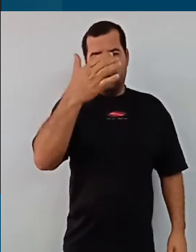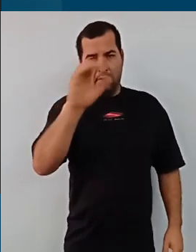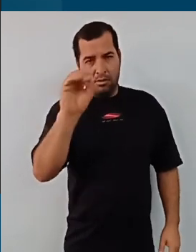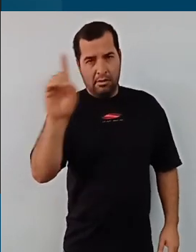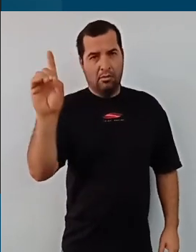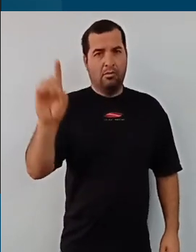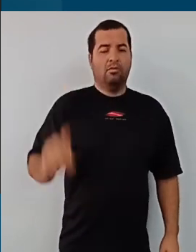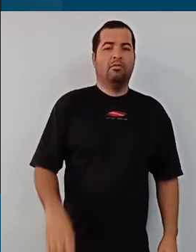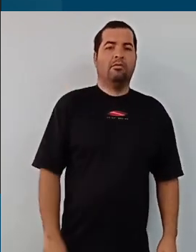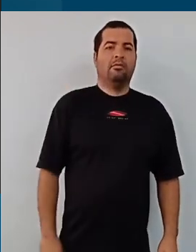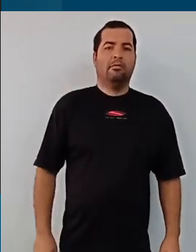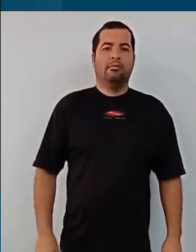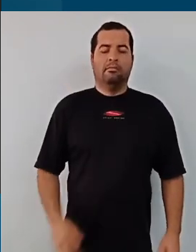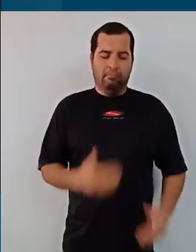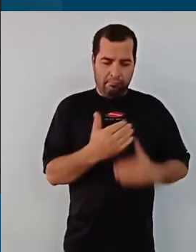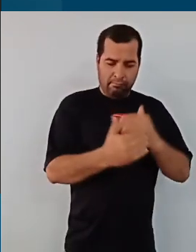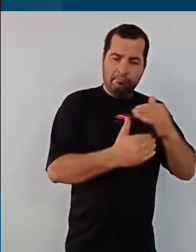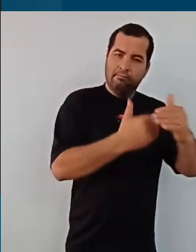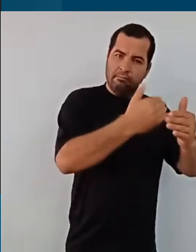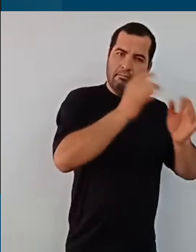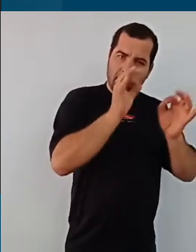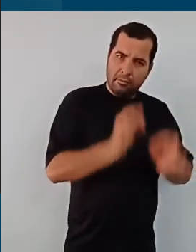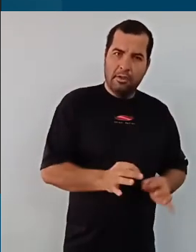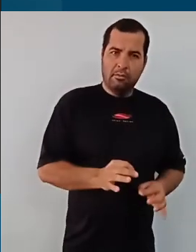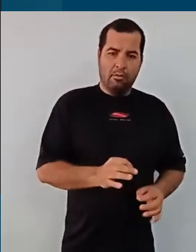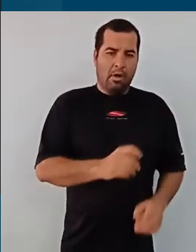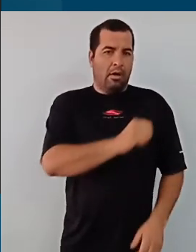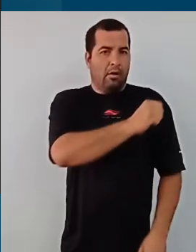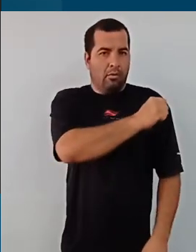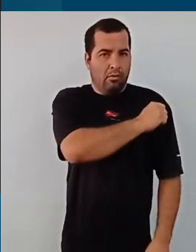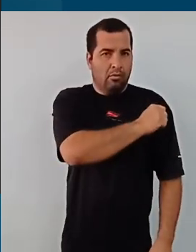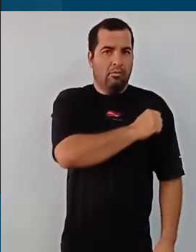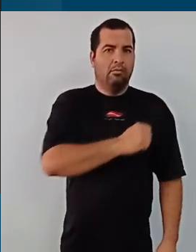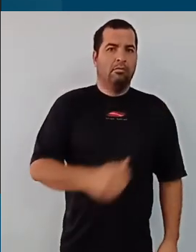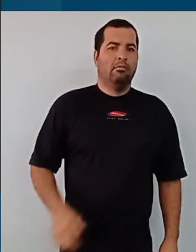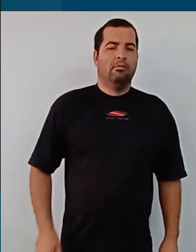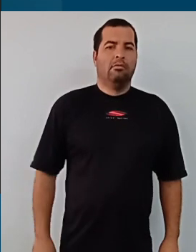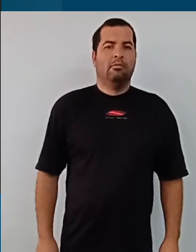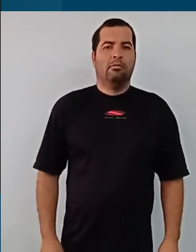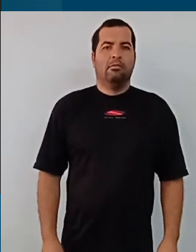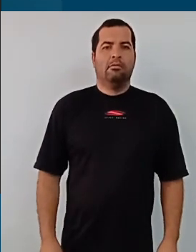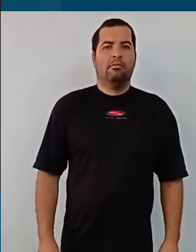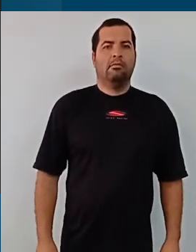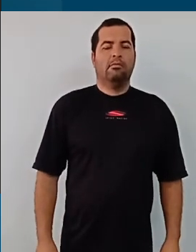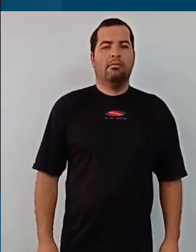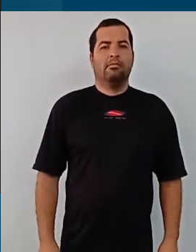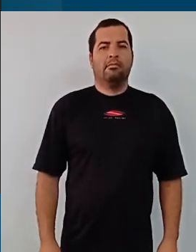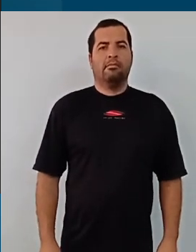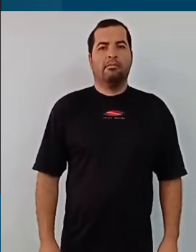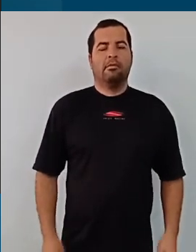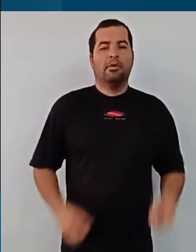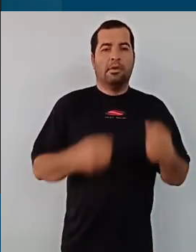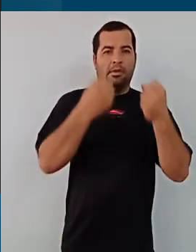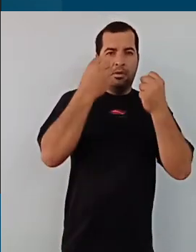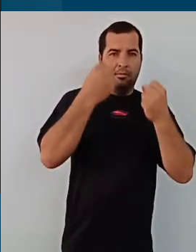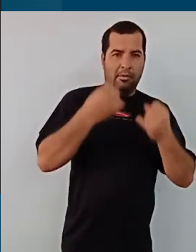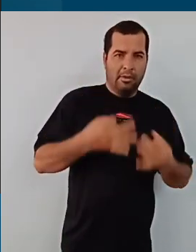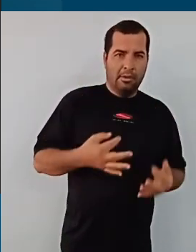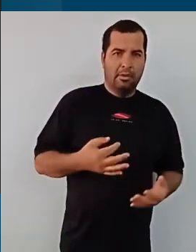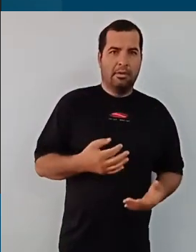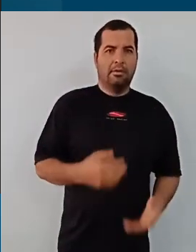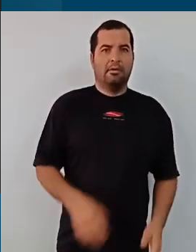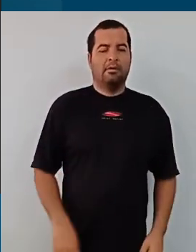que sentido formar o estudante, já que a gente está falando de desenvolvimento e formação do homem? Trazendo para